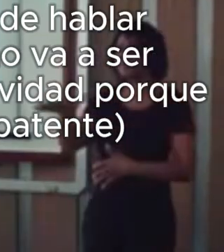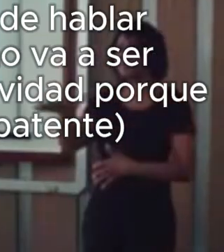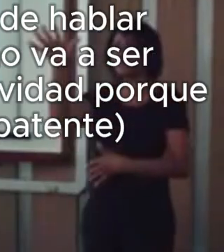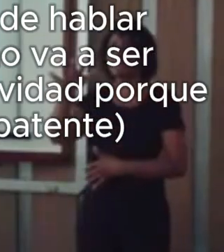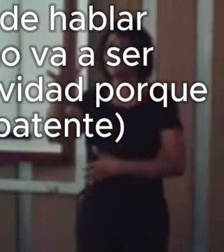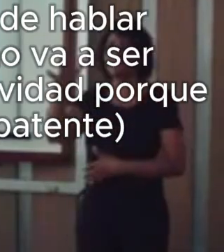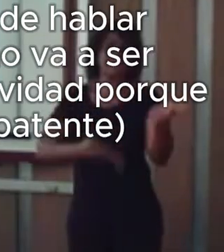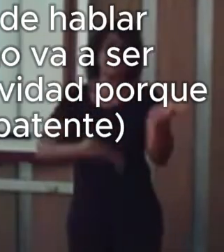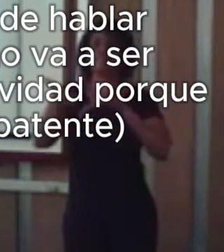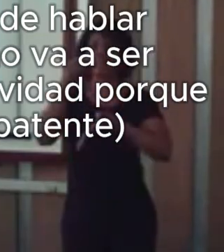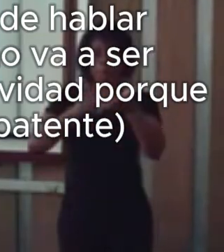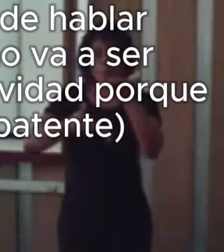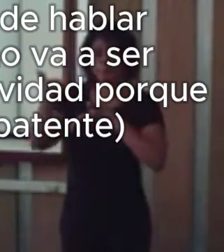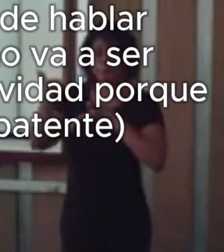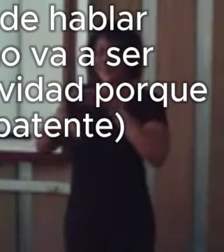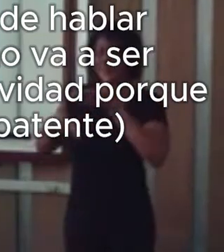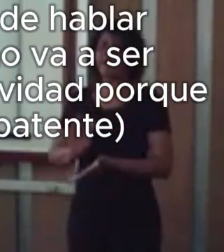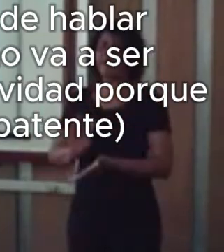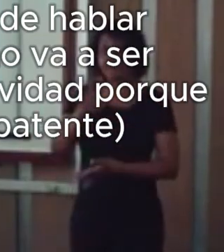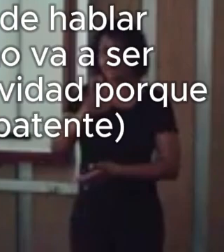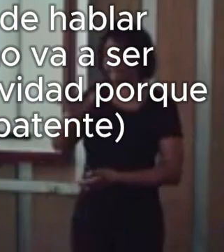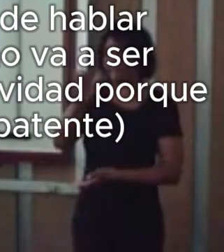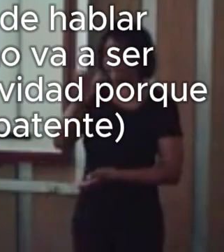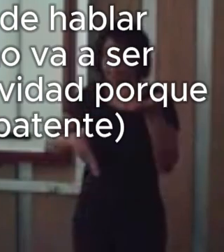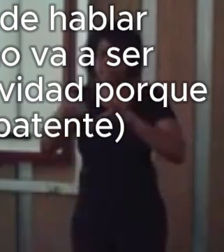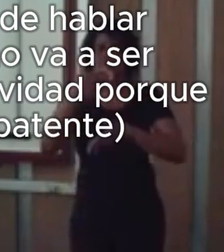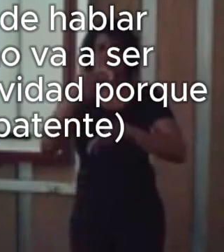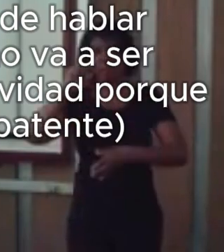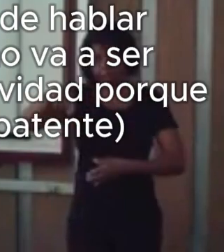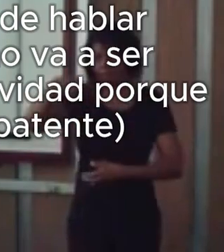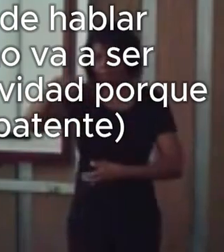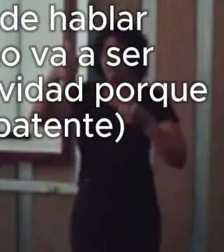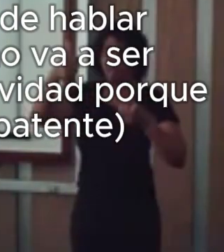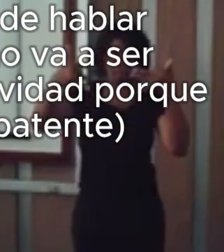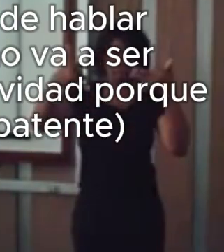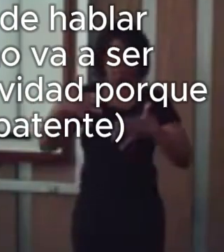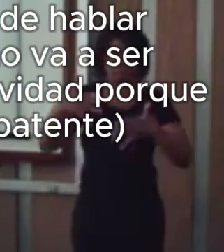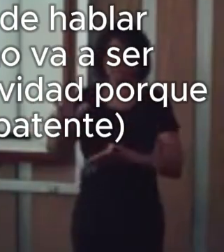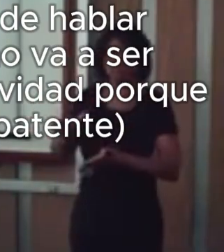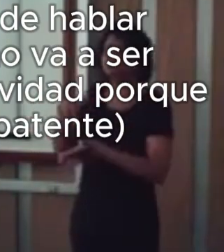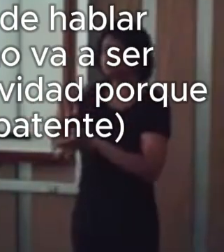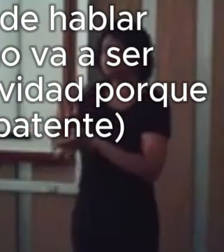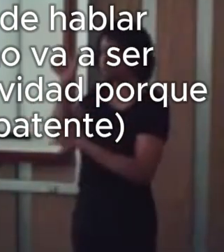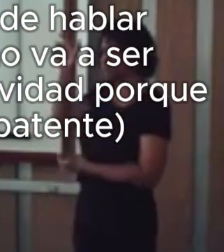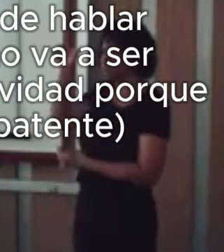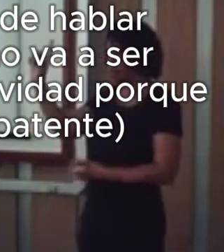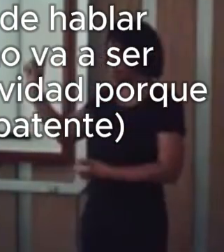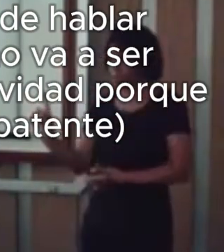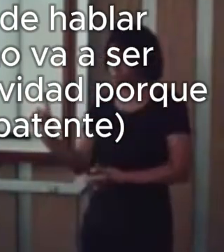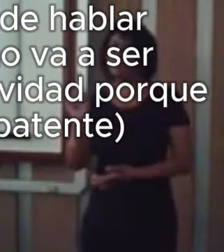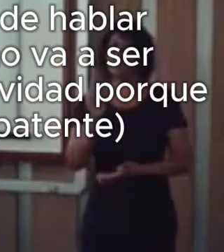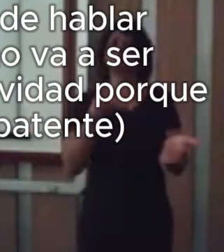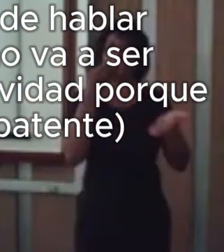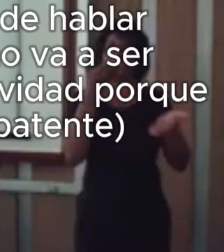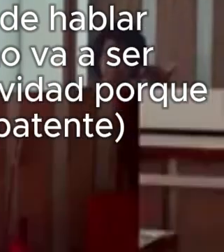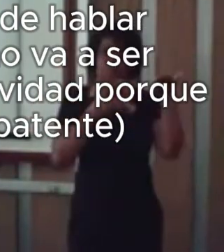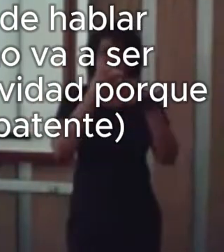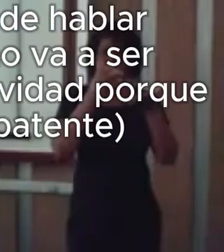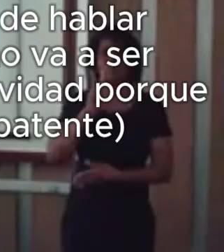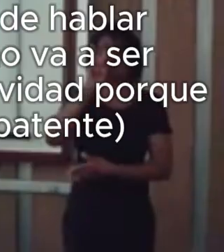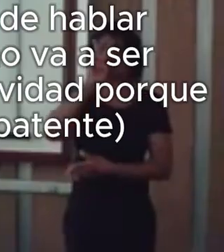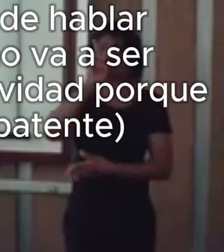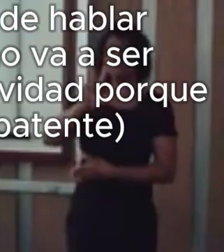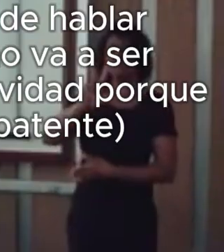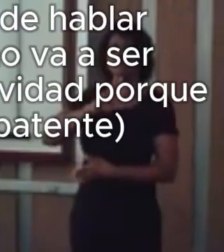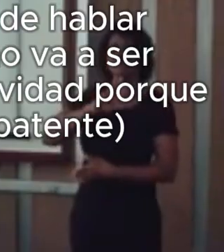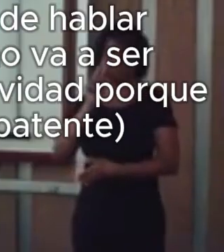comercial. Quando chegou na área comercial, depois de eu falar lá um bocado, veio a pessoa que trabalhava com patente Aí